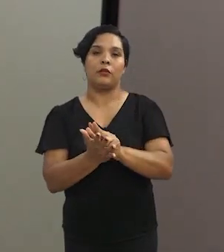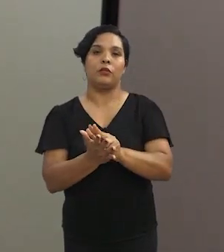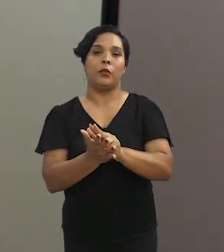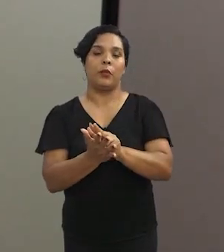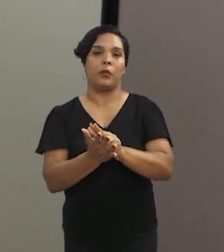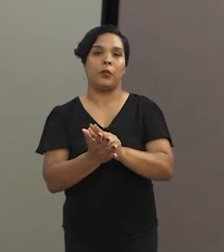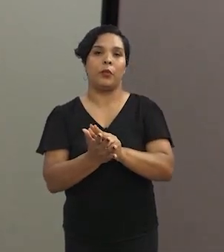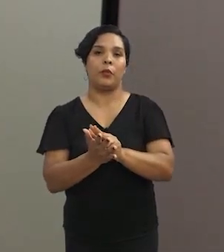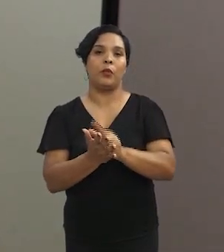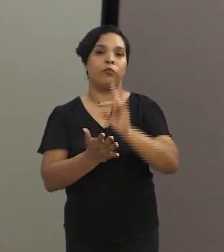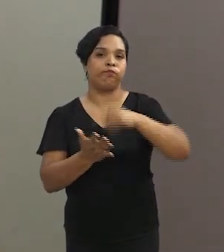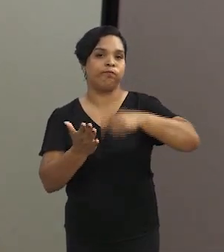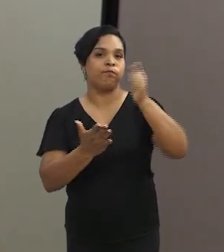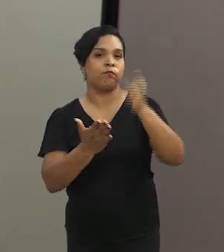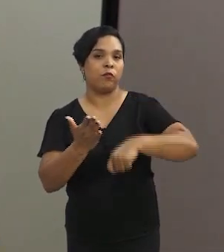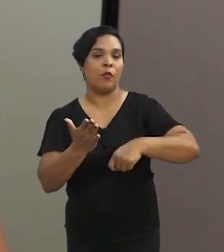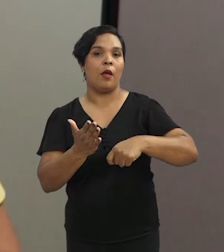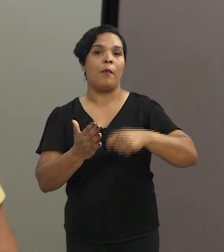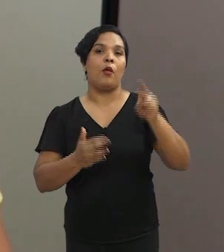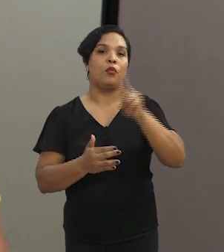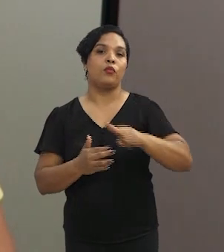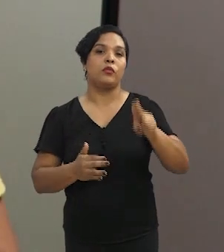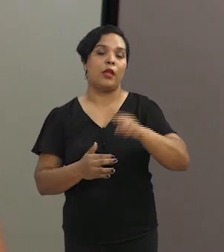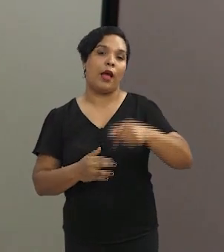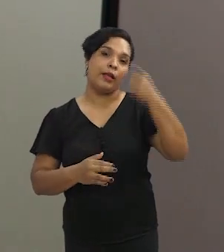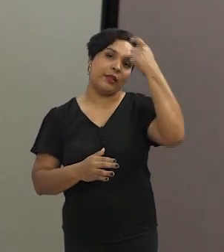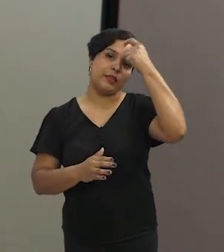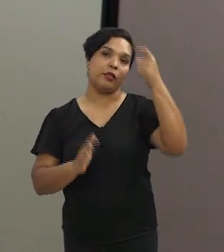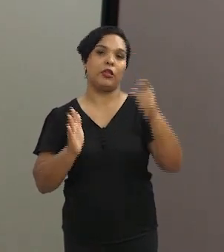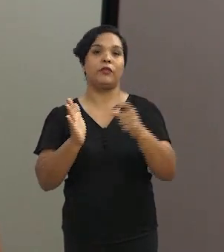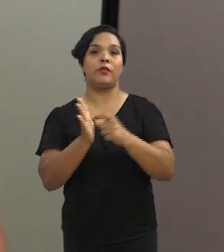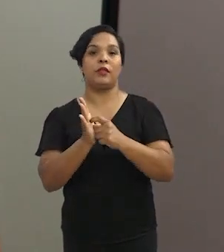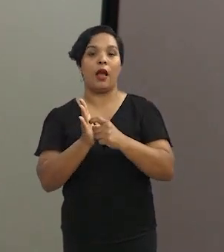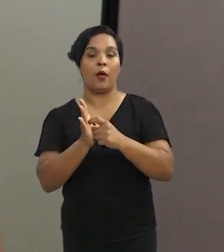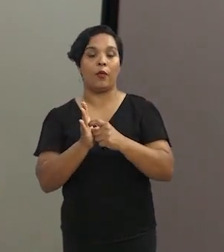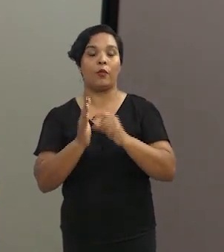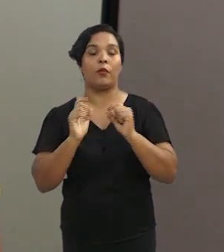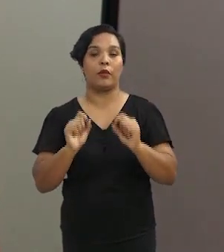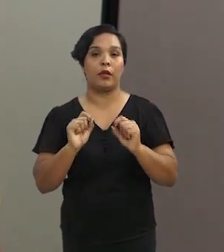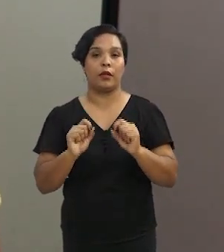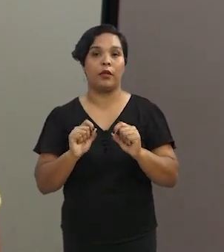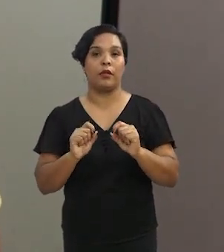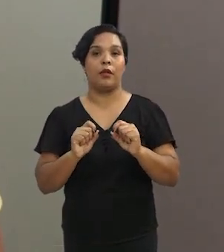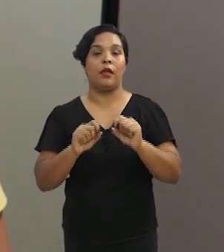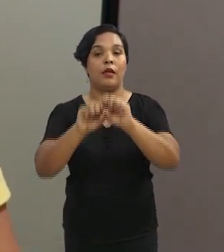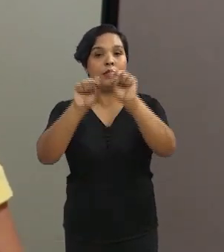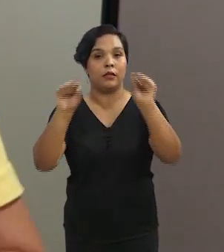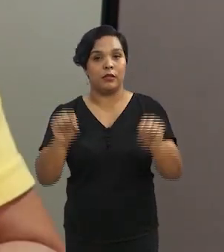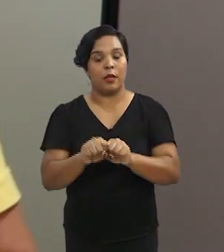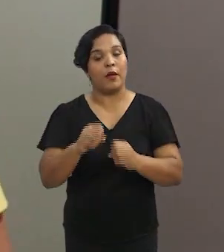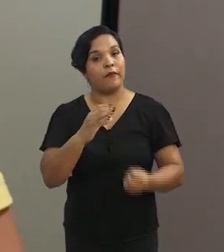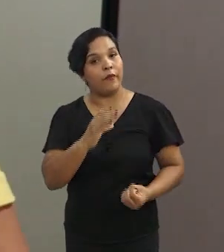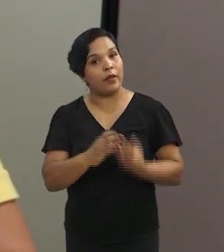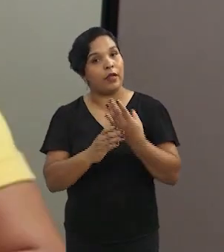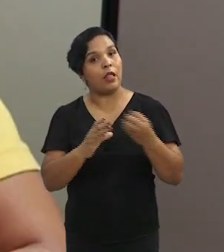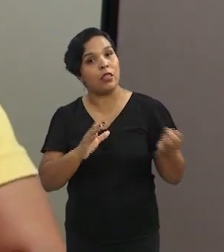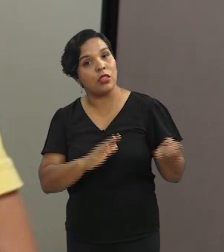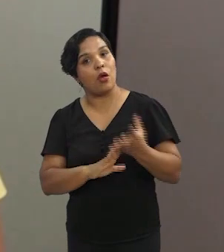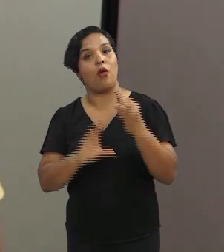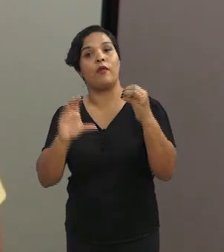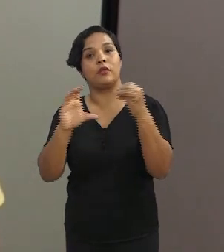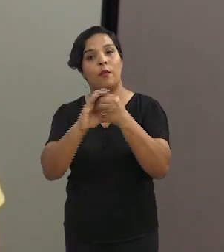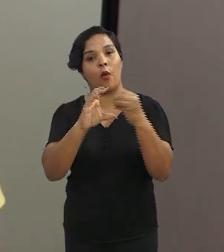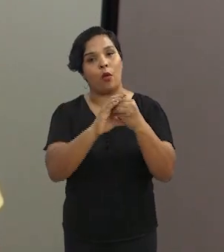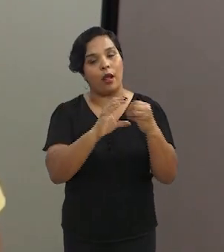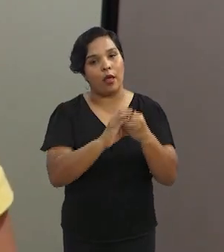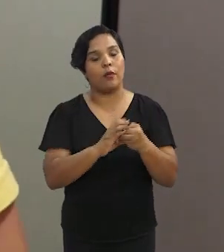patenteou um programa para utilizar inteligência artificial, né? E a partir da inteligência artificial, esse sistema vai criar